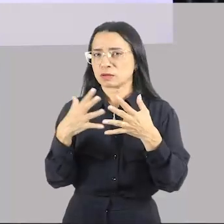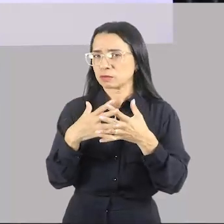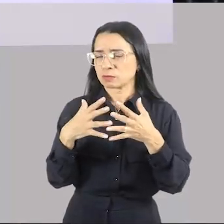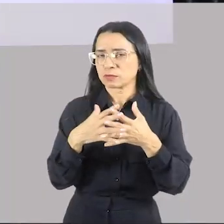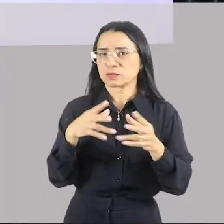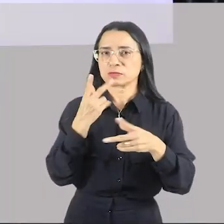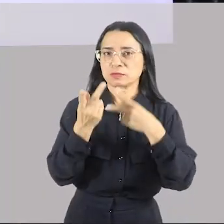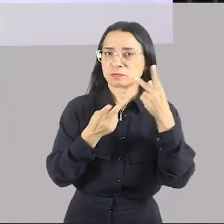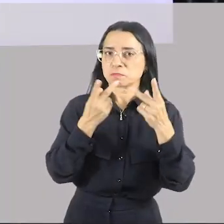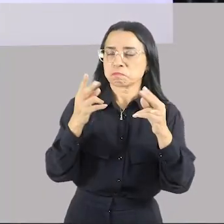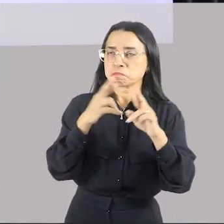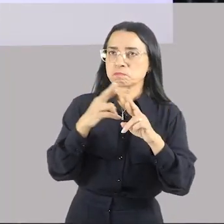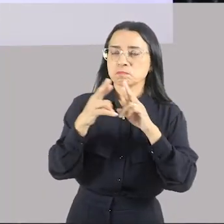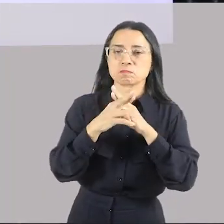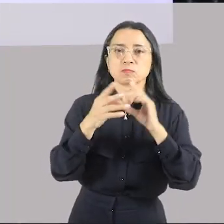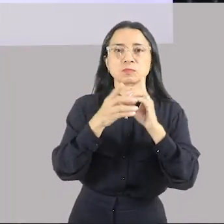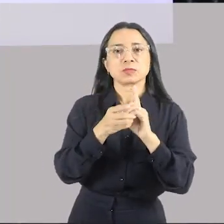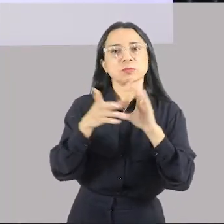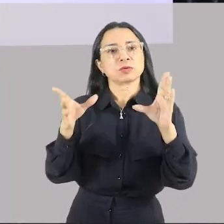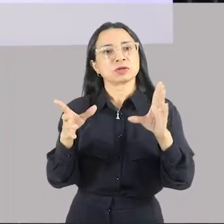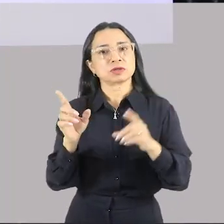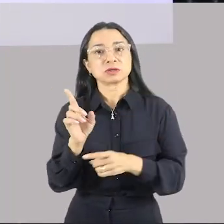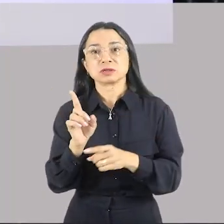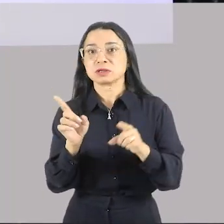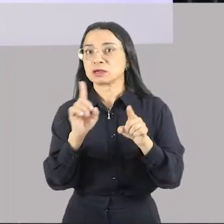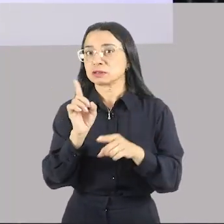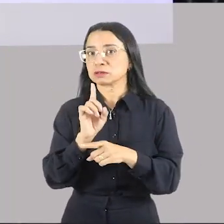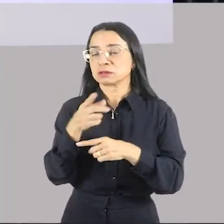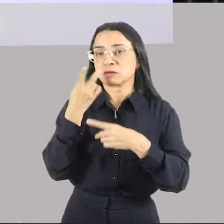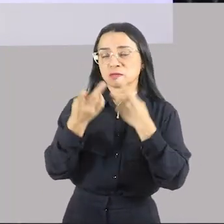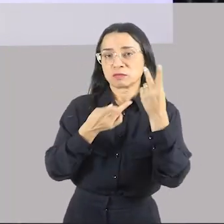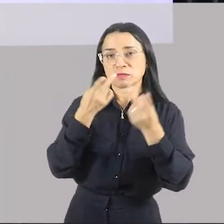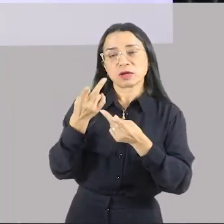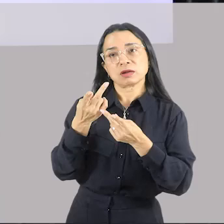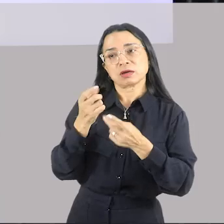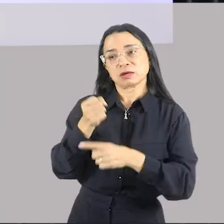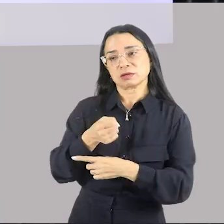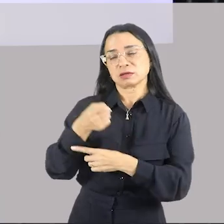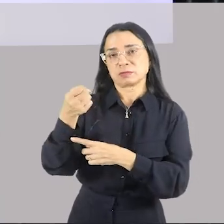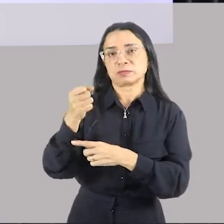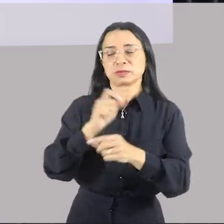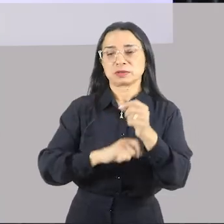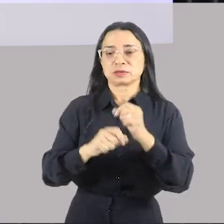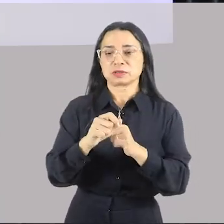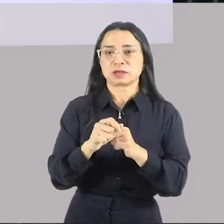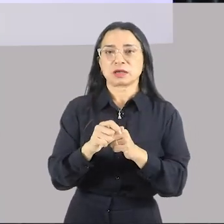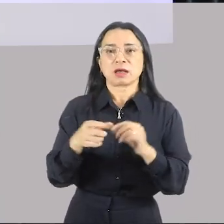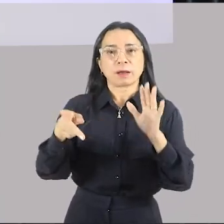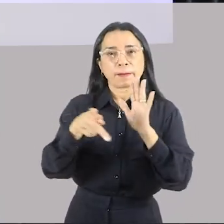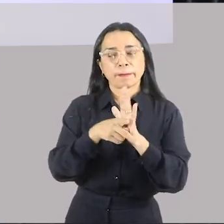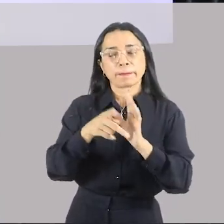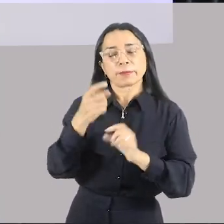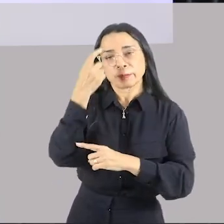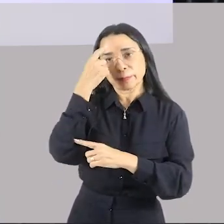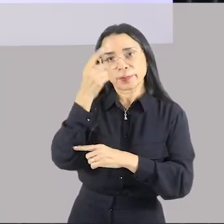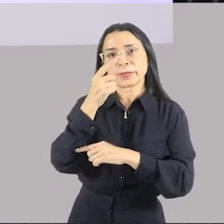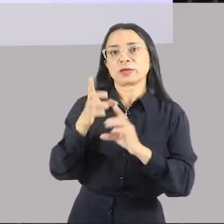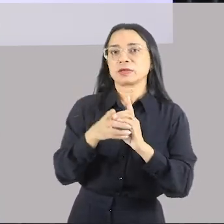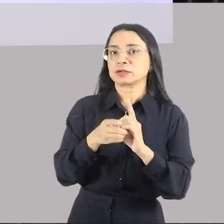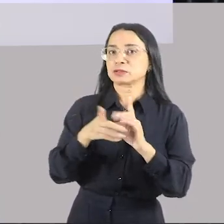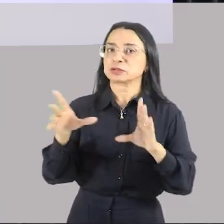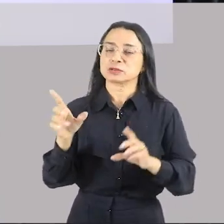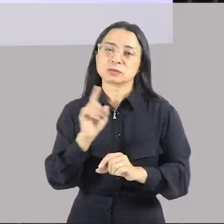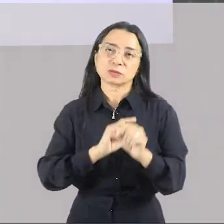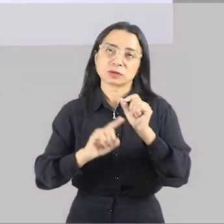imprensa, liberdade de expressão, liberdade de acesso à informação, porque aí a própria ideia de democracia estaria sendo comprometida